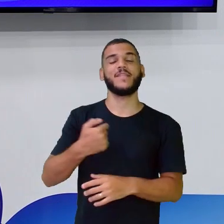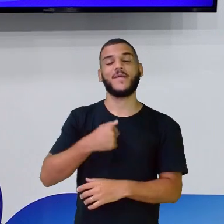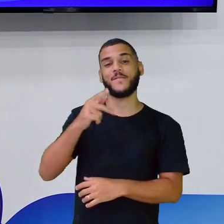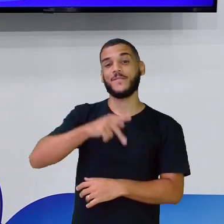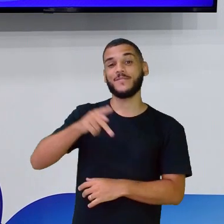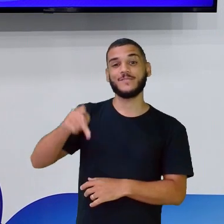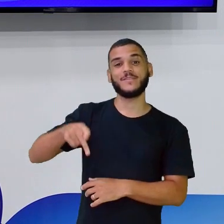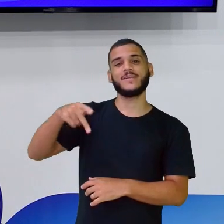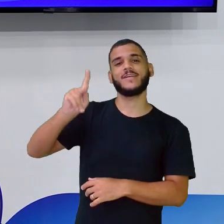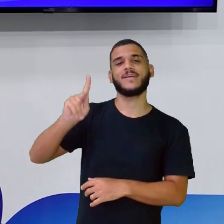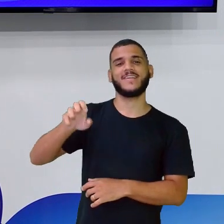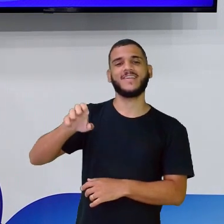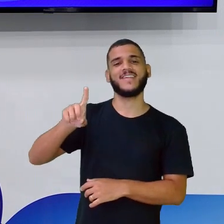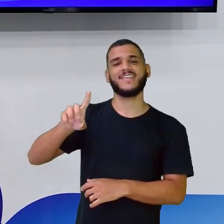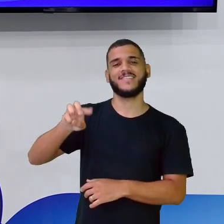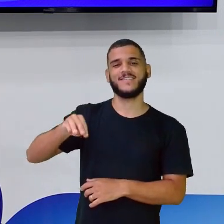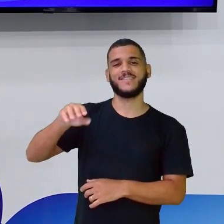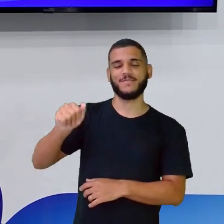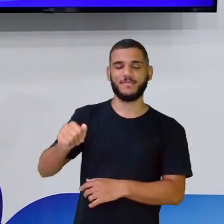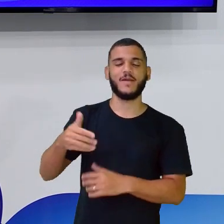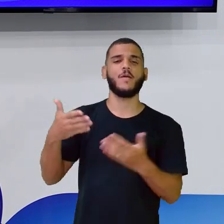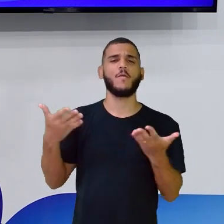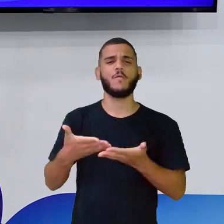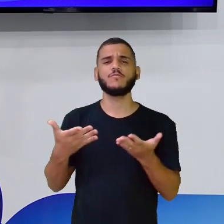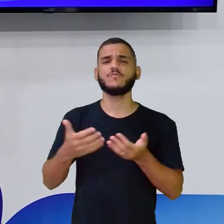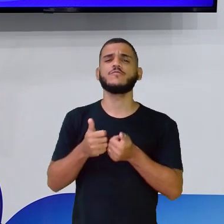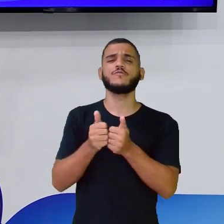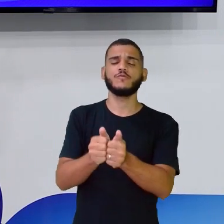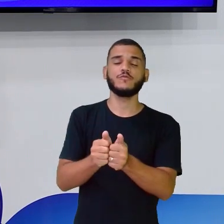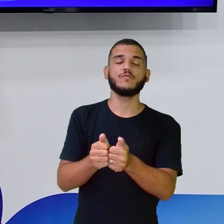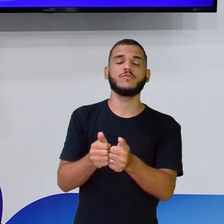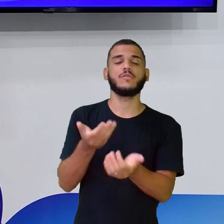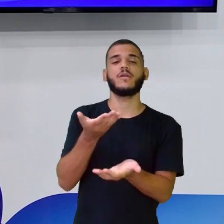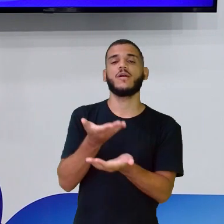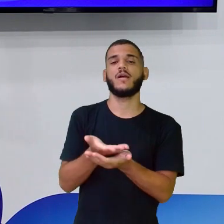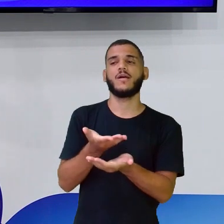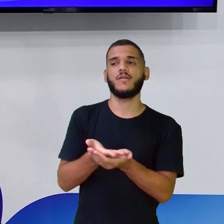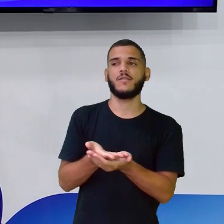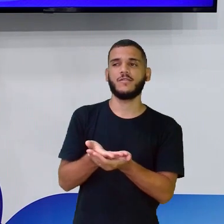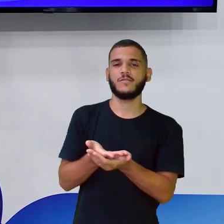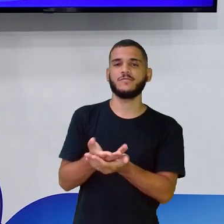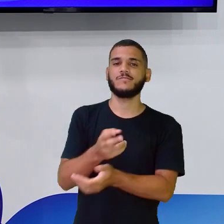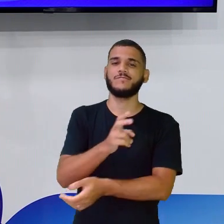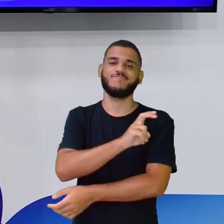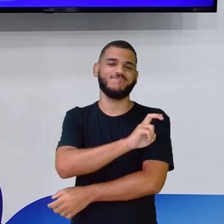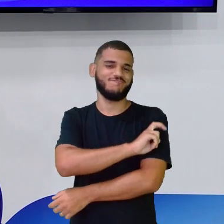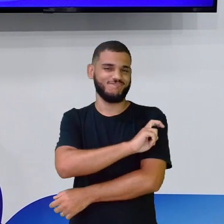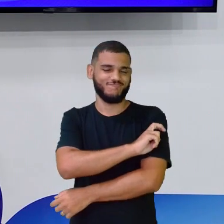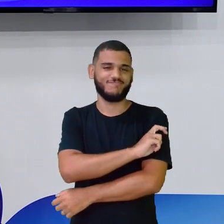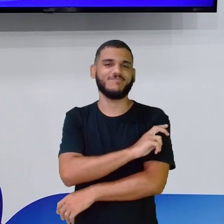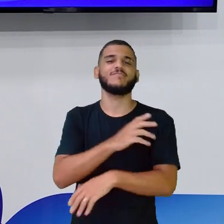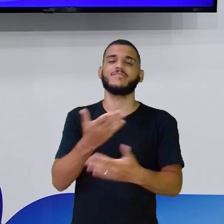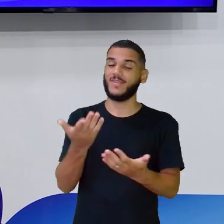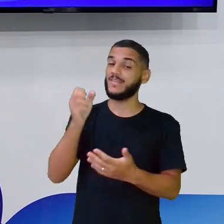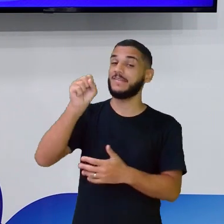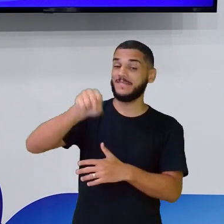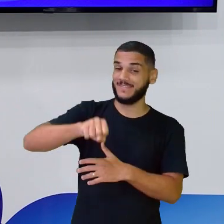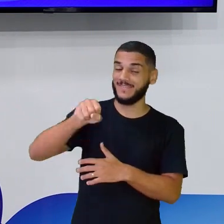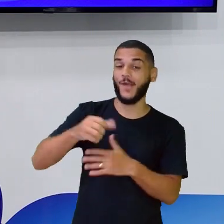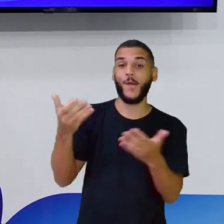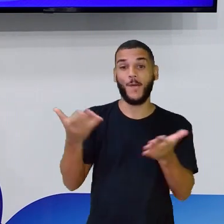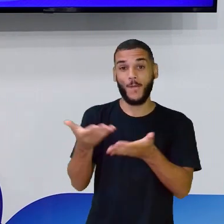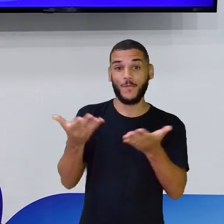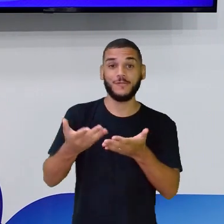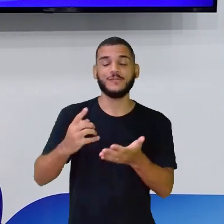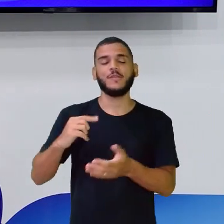sou a professora Kedma Santos e estou aqui para mais uma aula para os quintos anos. Isso mesmo. Hoje